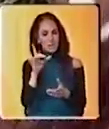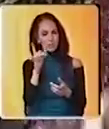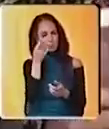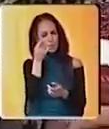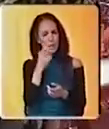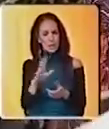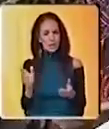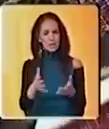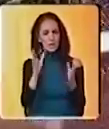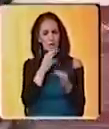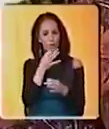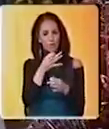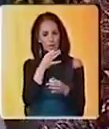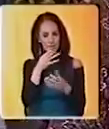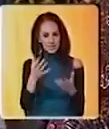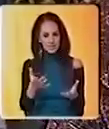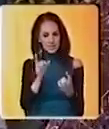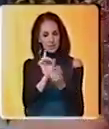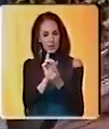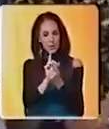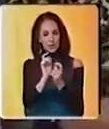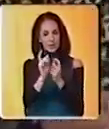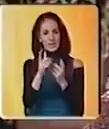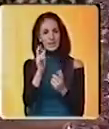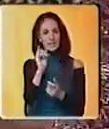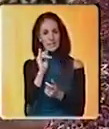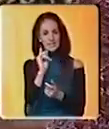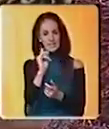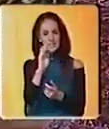mais um pedacinho da longa conversa que tive com Isabel Allende no próximo domingo.